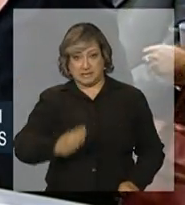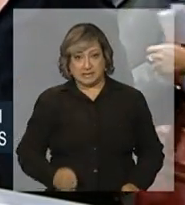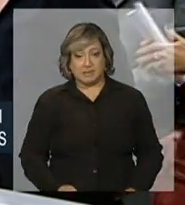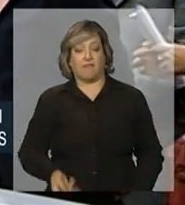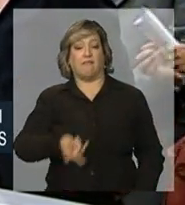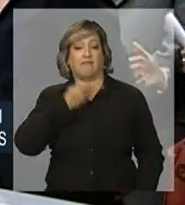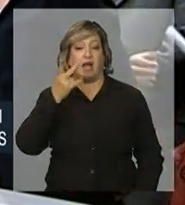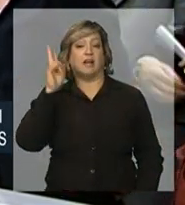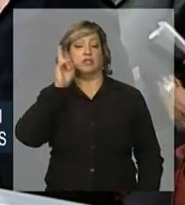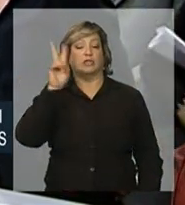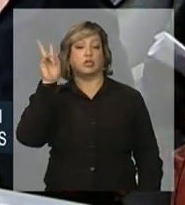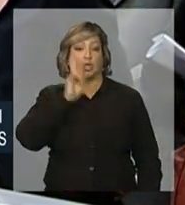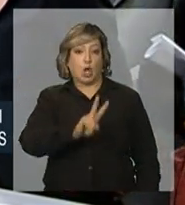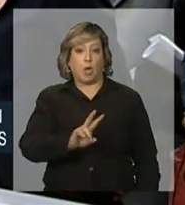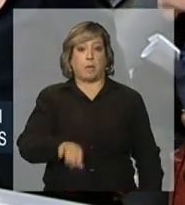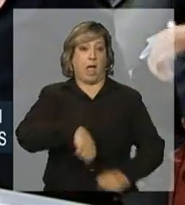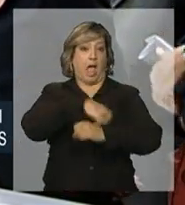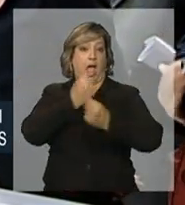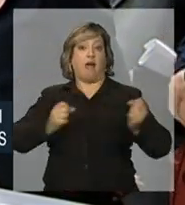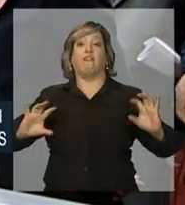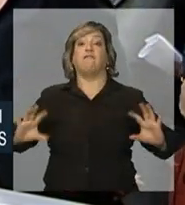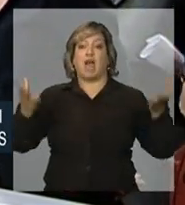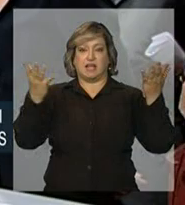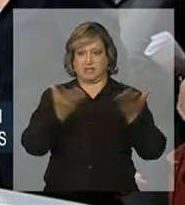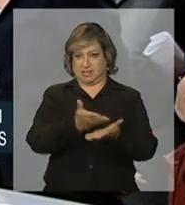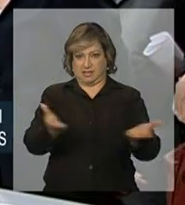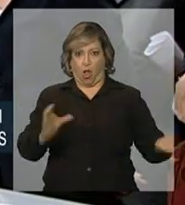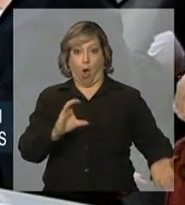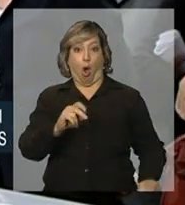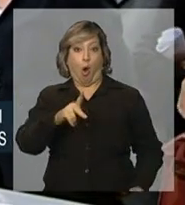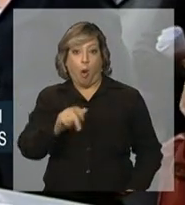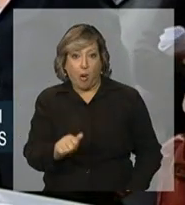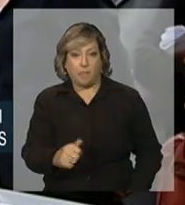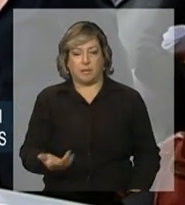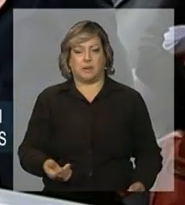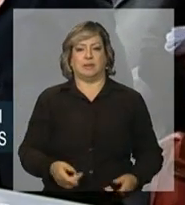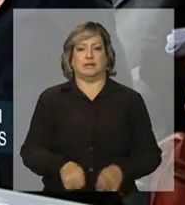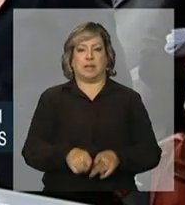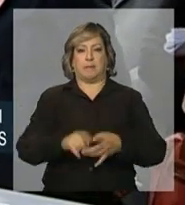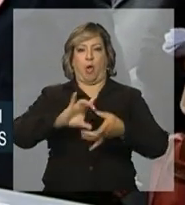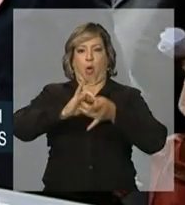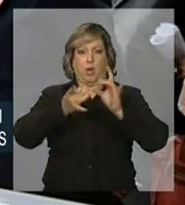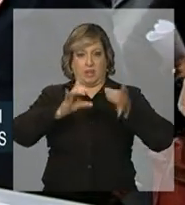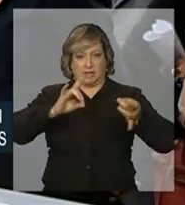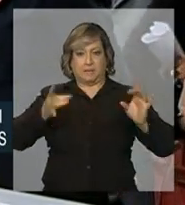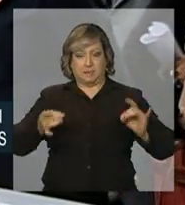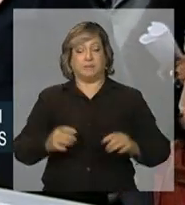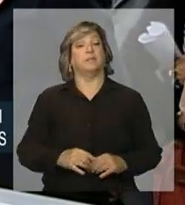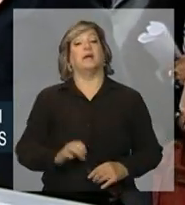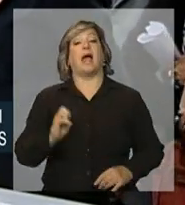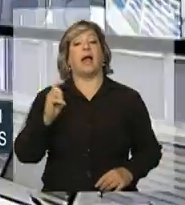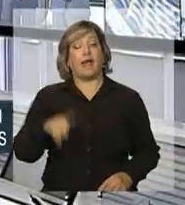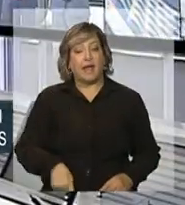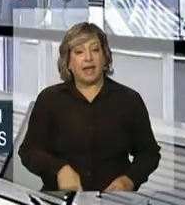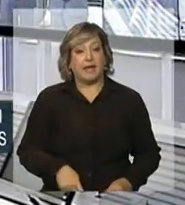levanta em relação aos grandes eventos, Copa e Olimpíada, é,